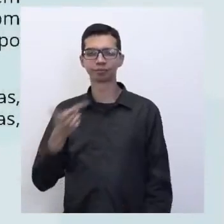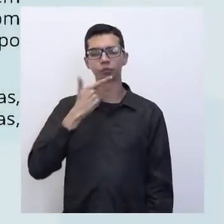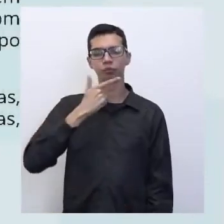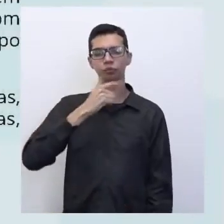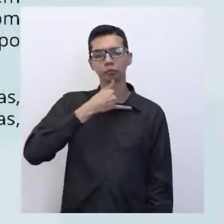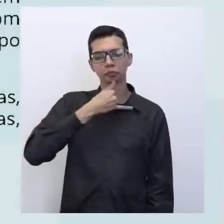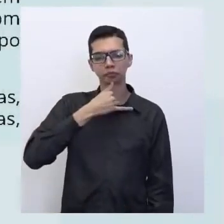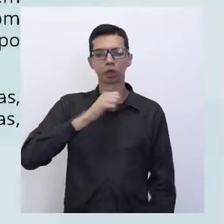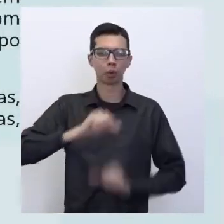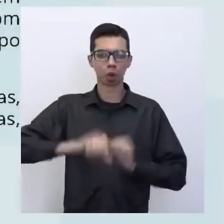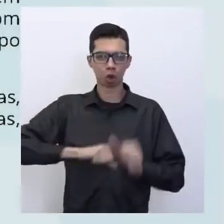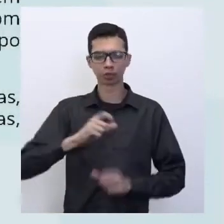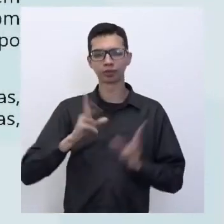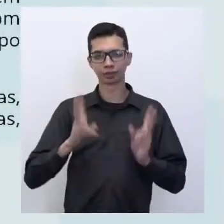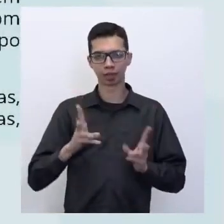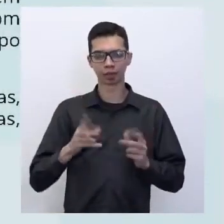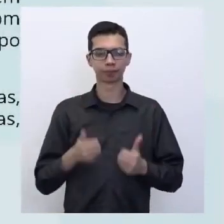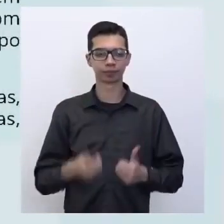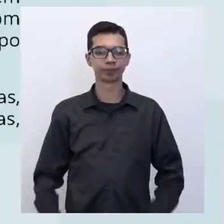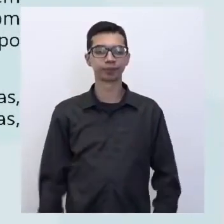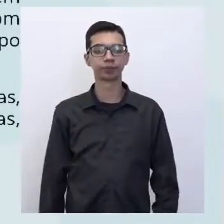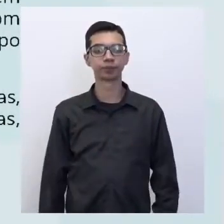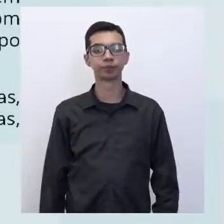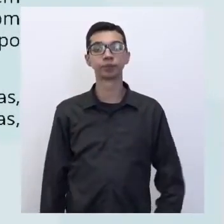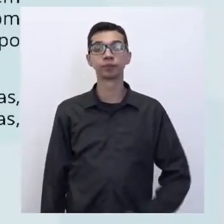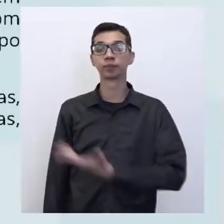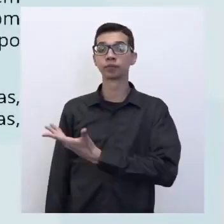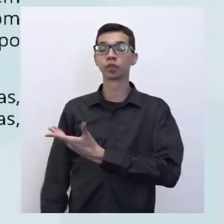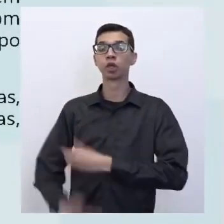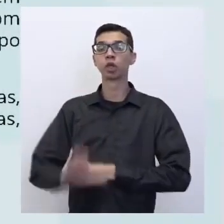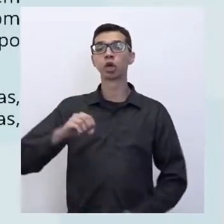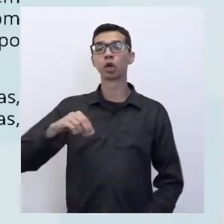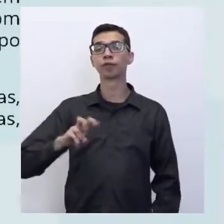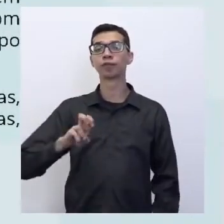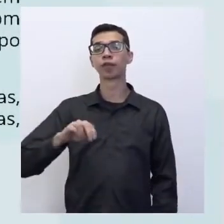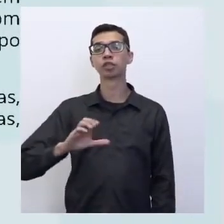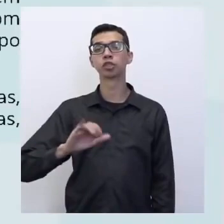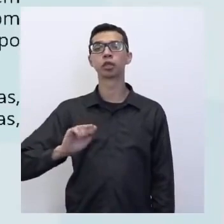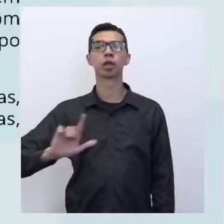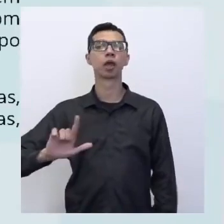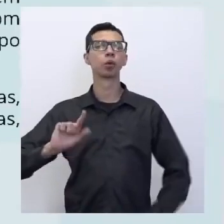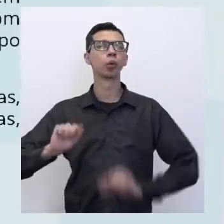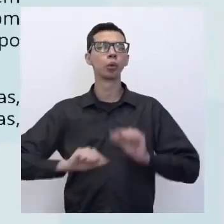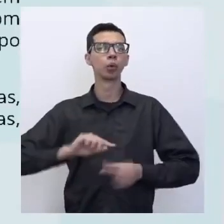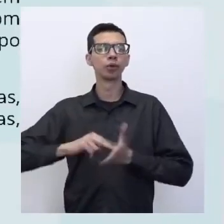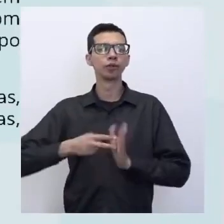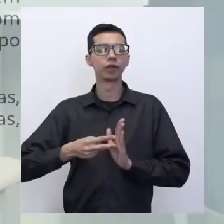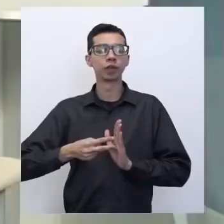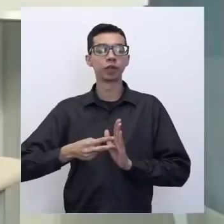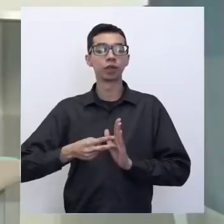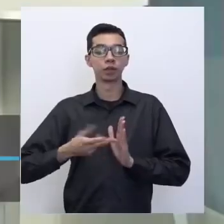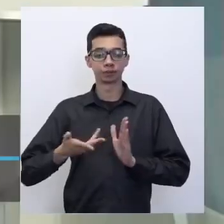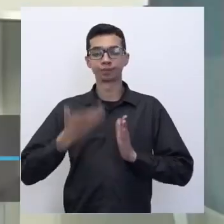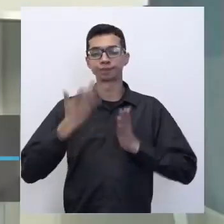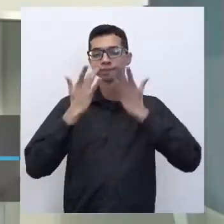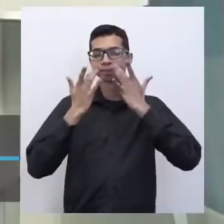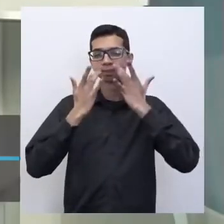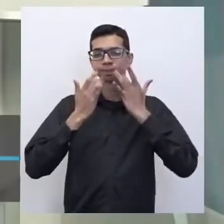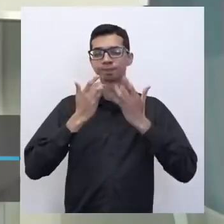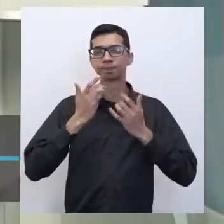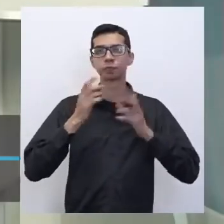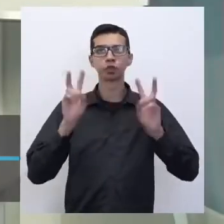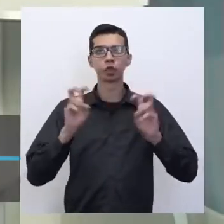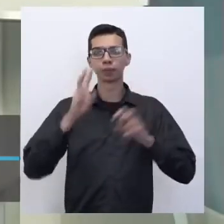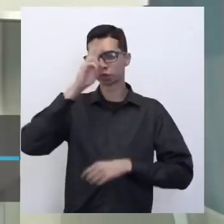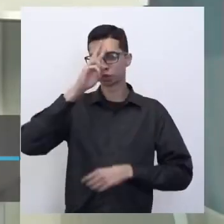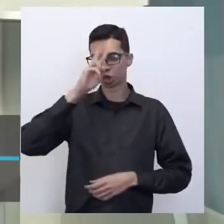do dia a dia para contar uma história da vida real. Então, pega lá uma história de amor e interpreta, monta uma história e